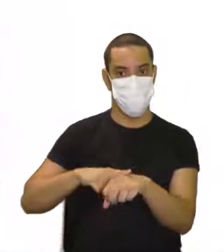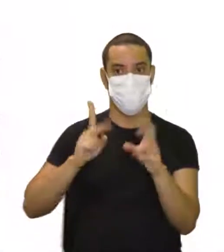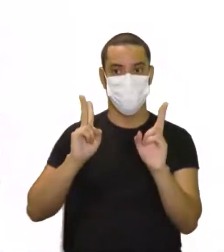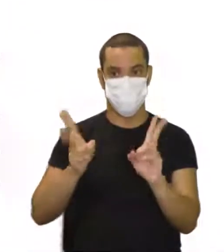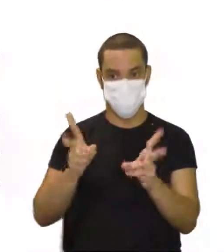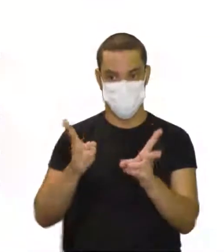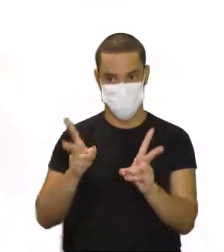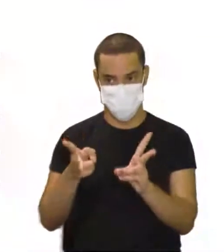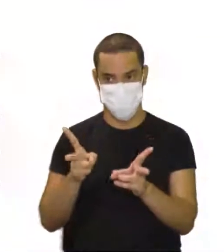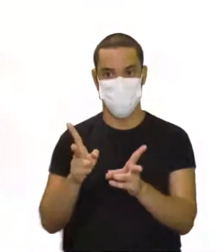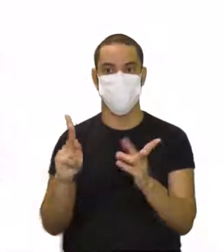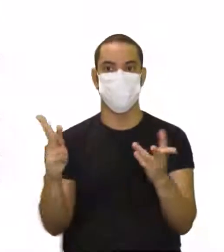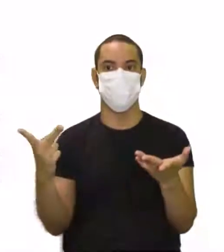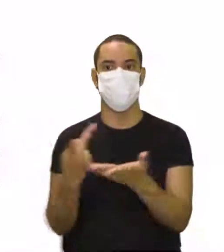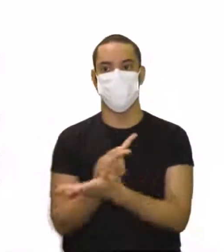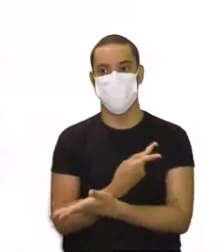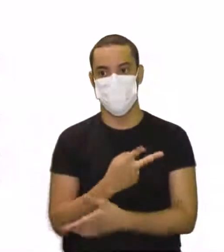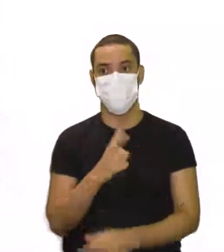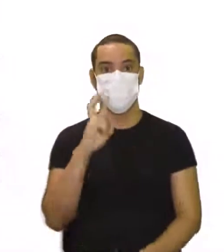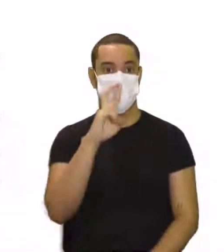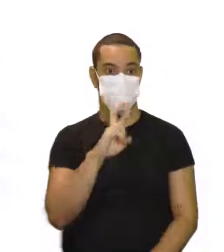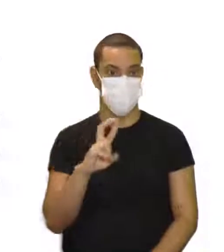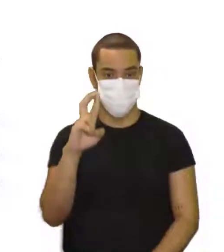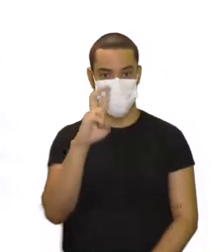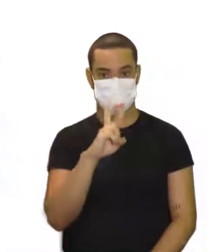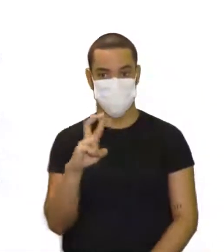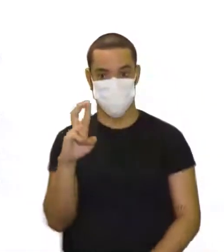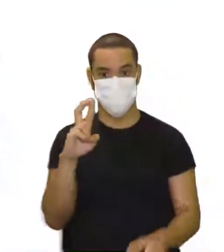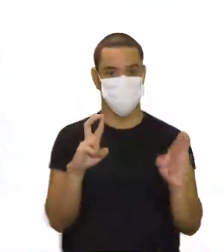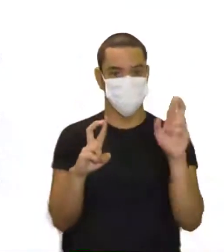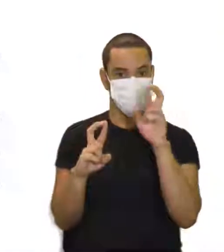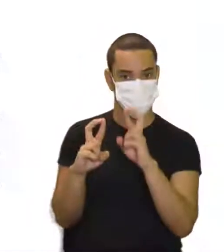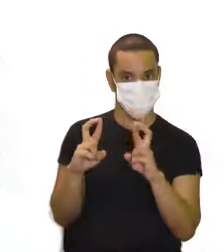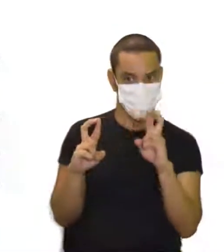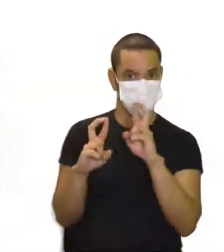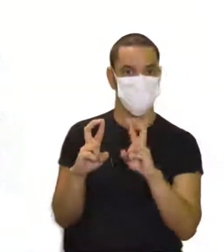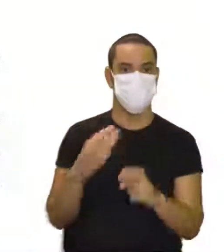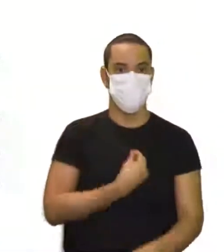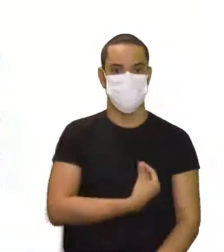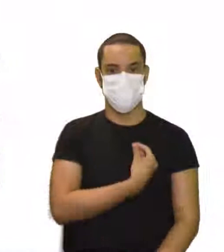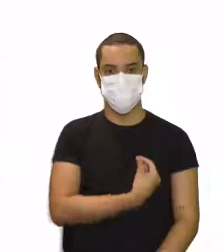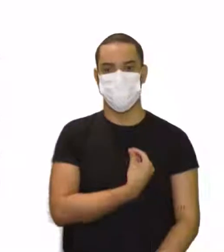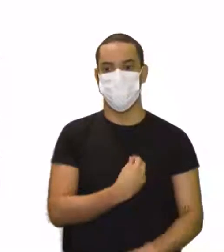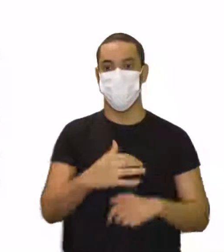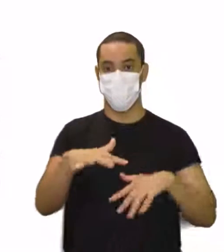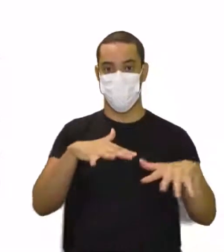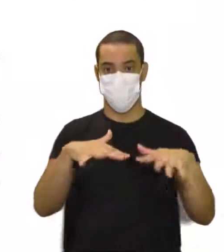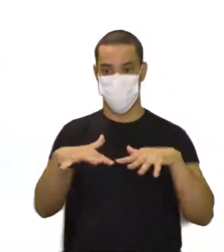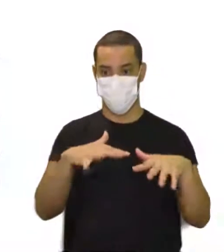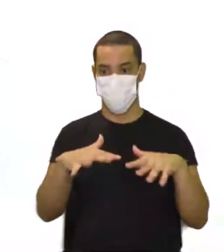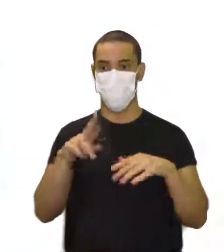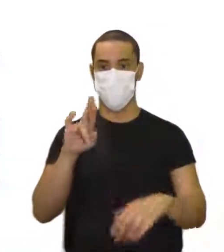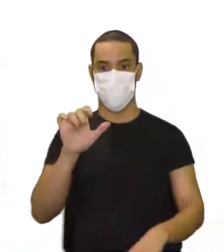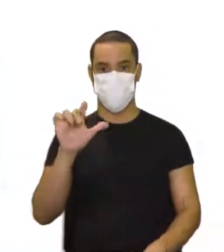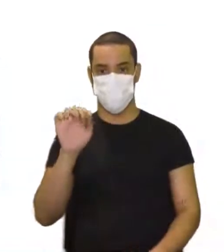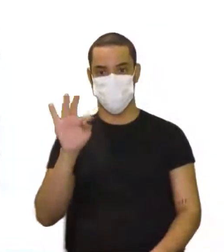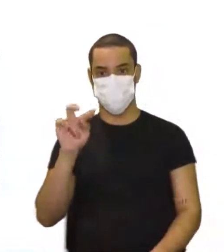mesmo evento por observadores que estão em movimento